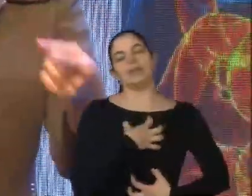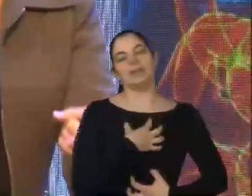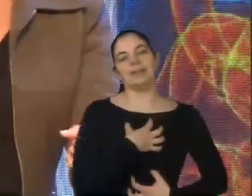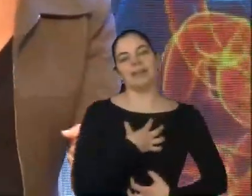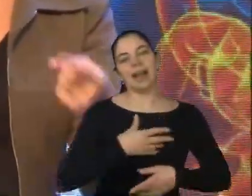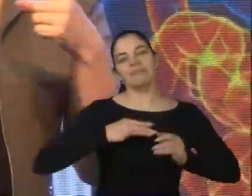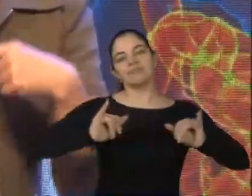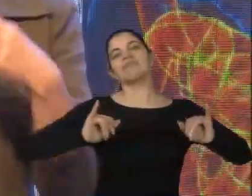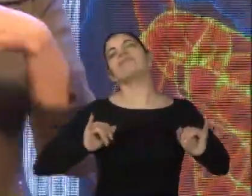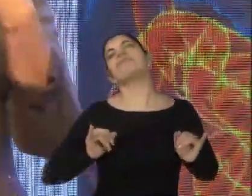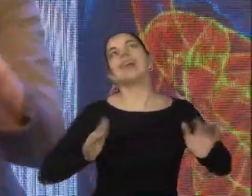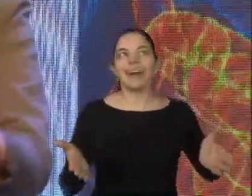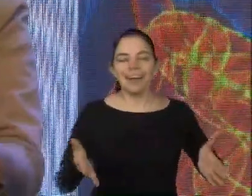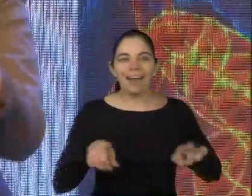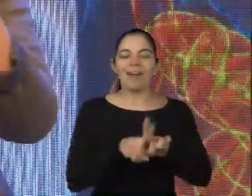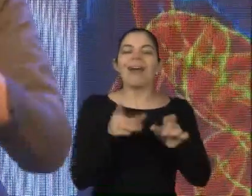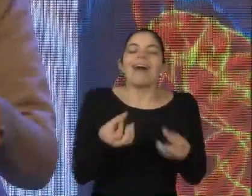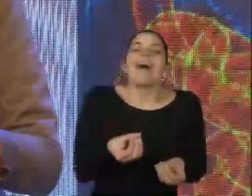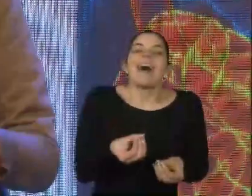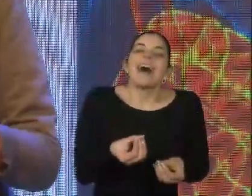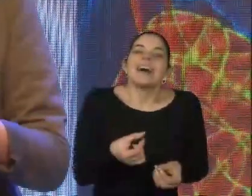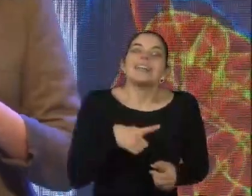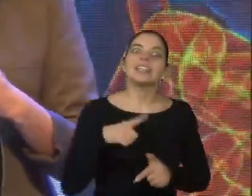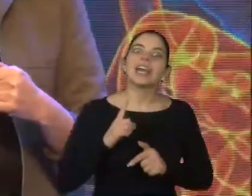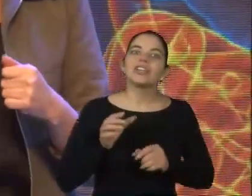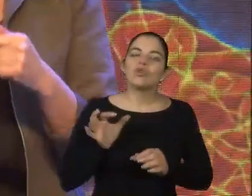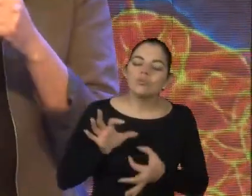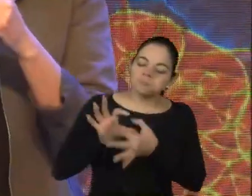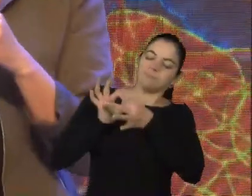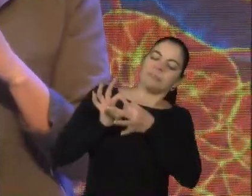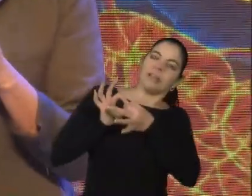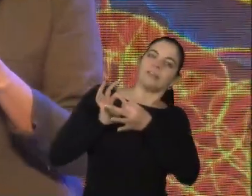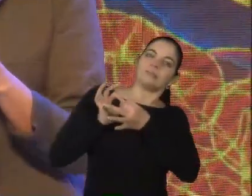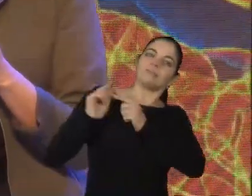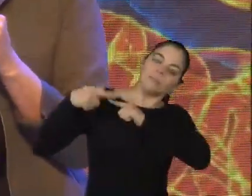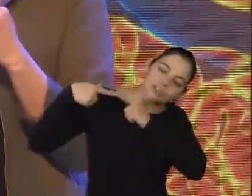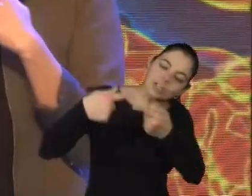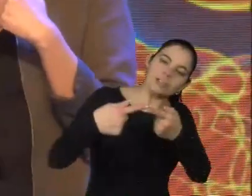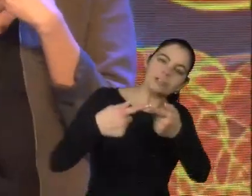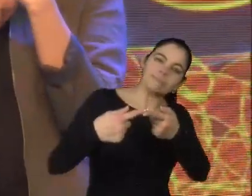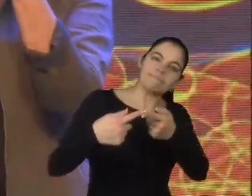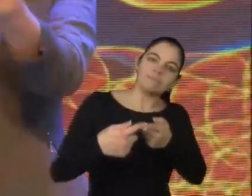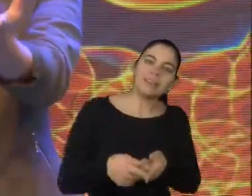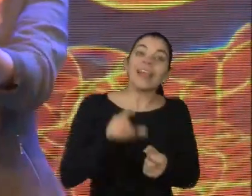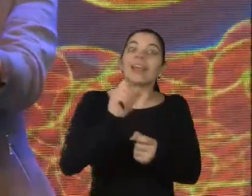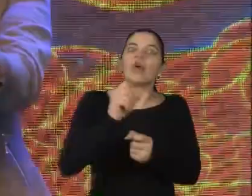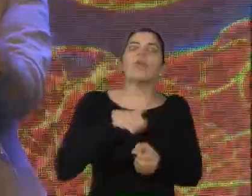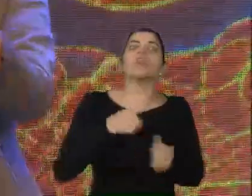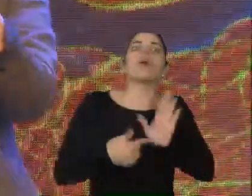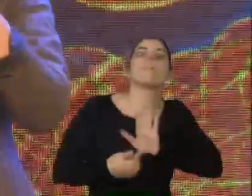também relacionadas com a transcrição dos seus genes. Então, os genes que você quer